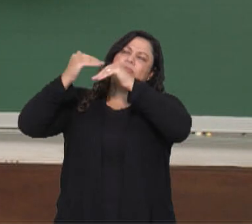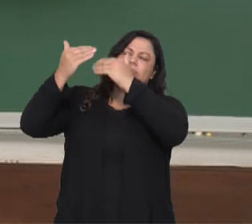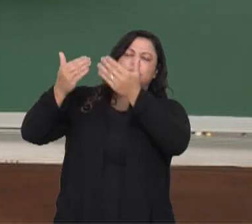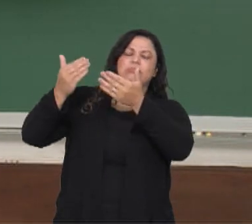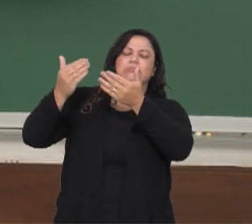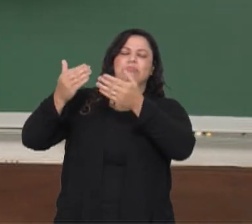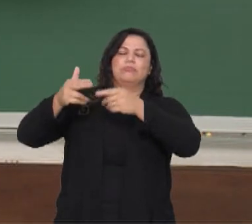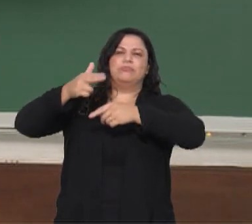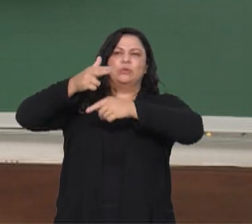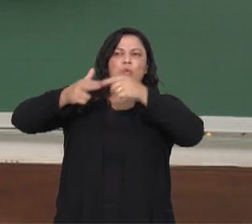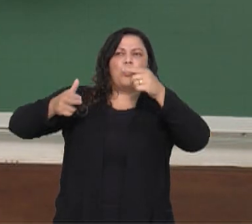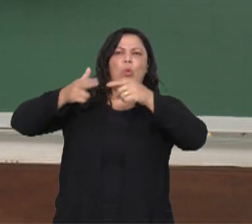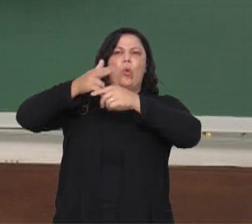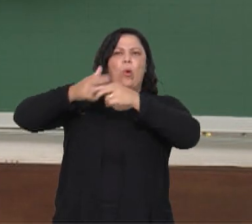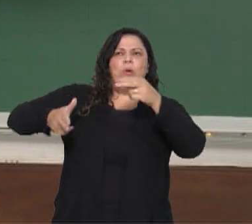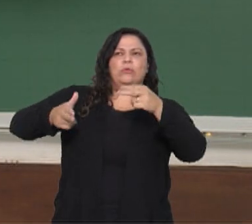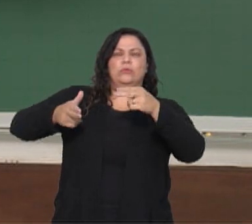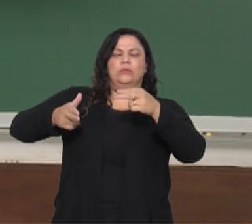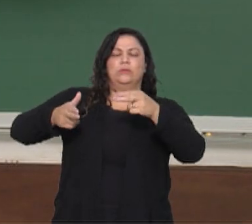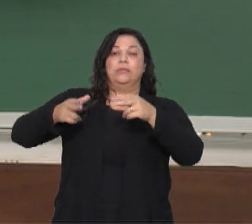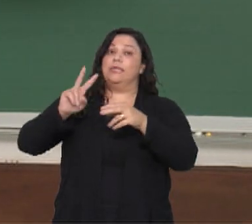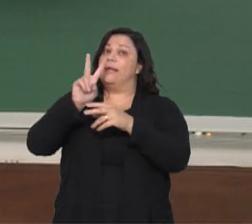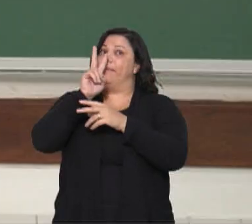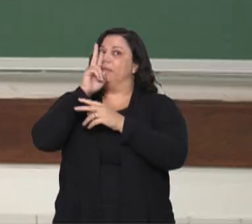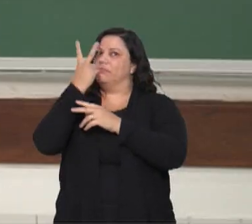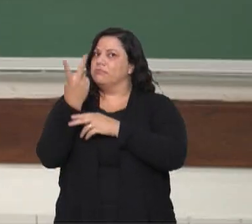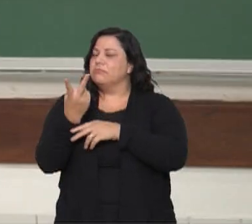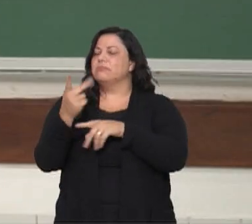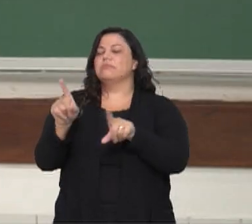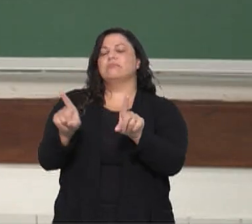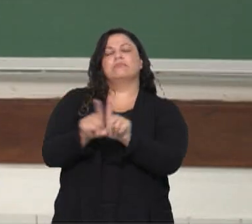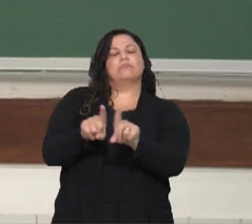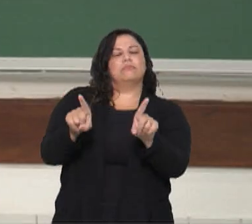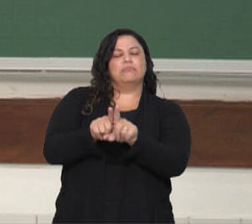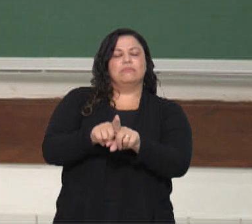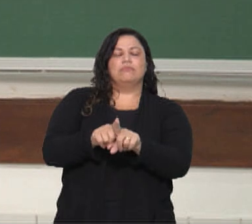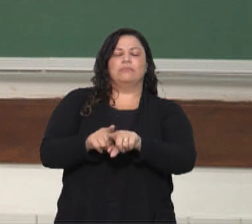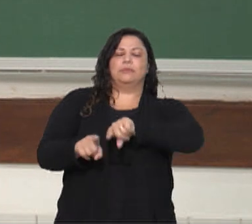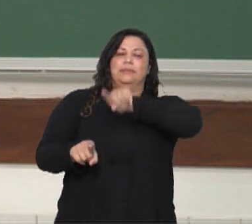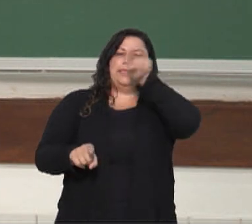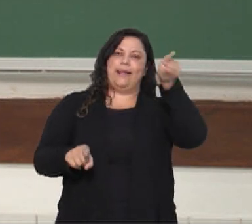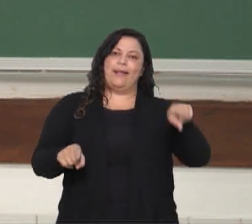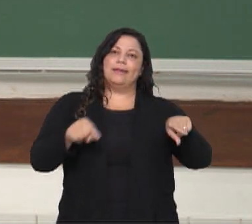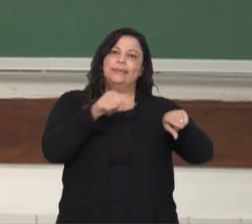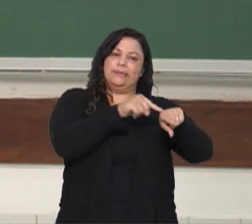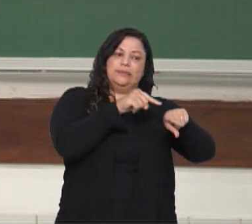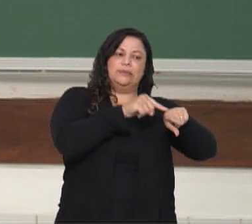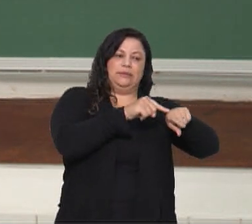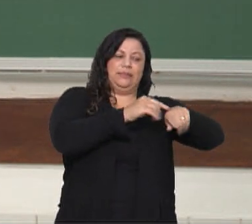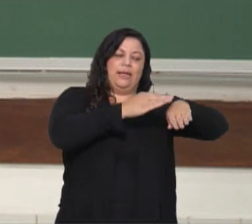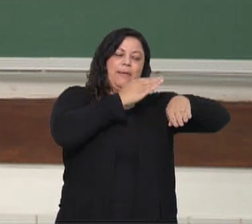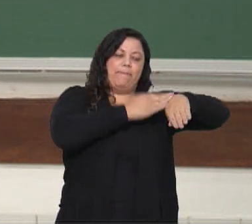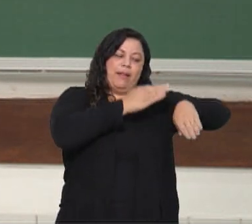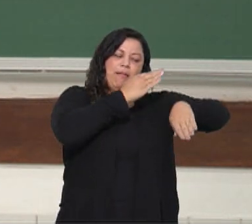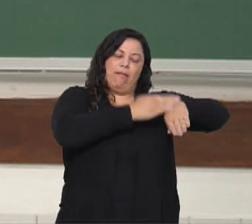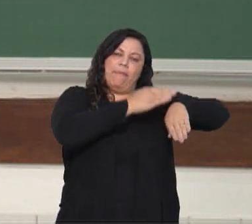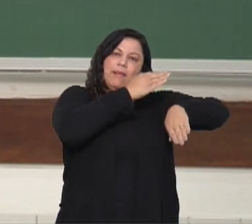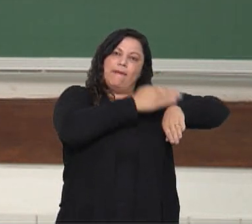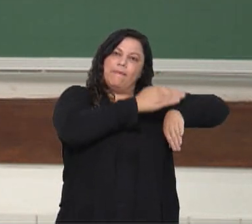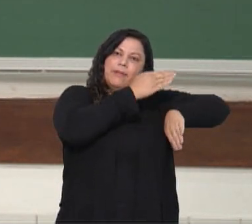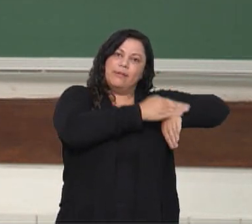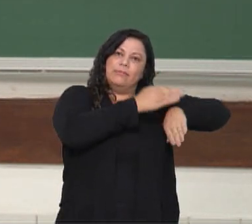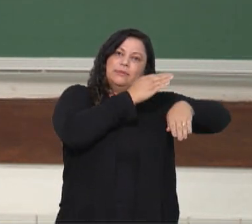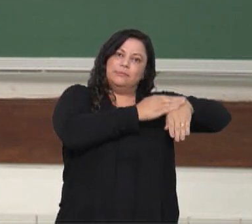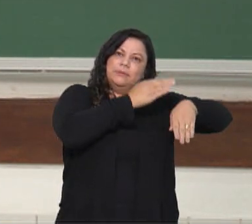mais afiada e de ser mais resistente. A pedra lascada usavam muito o sílex, né? A pederneira, falamos